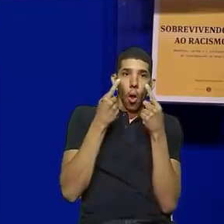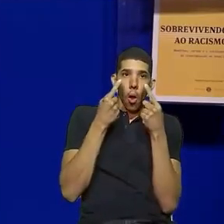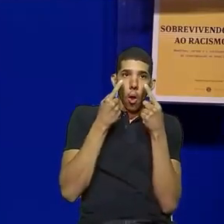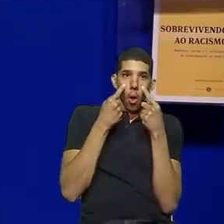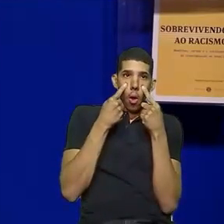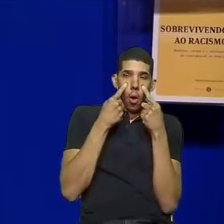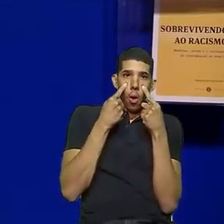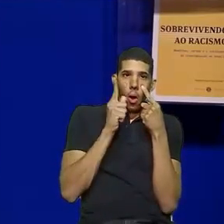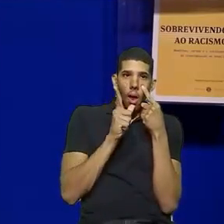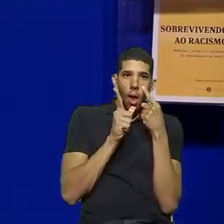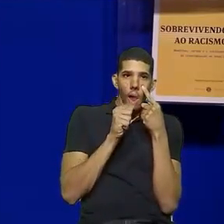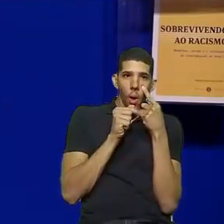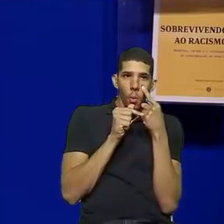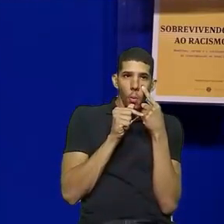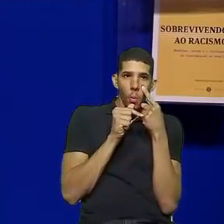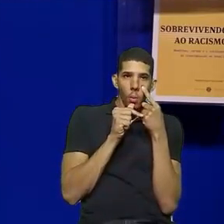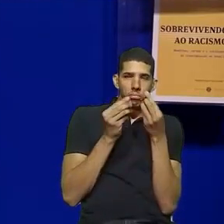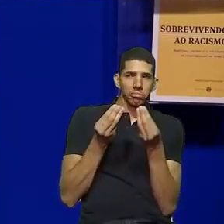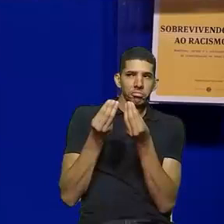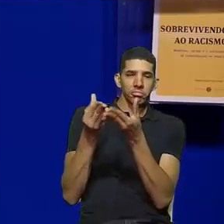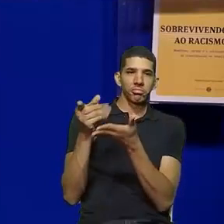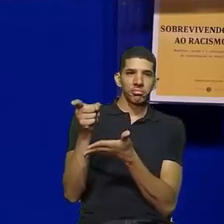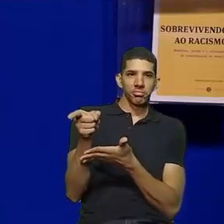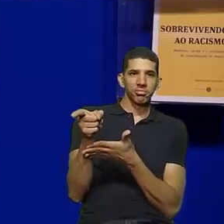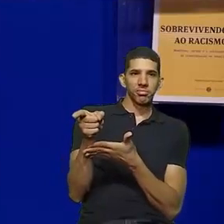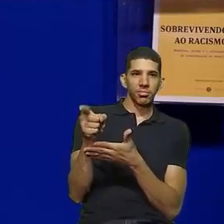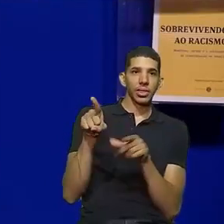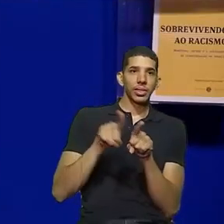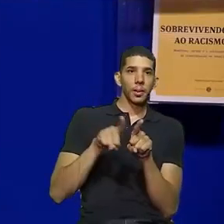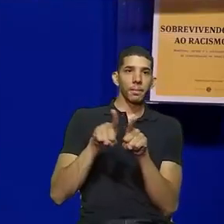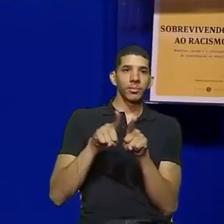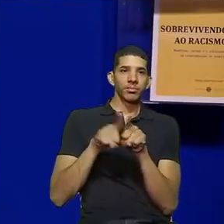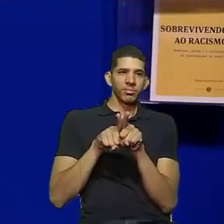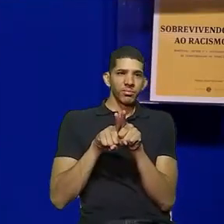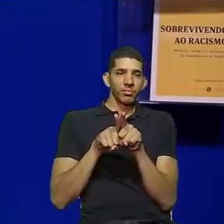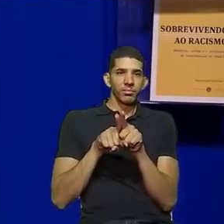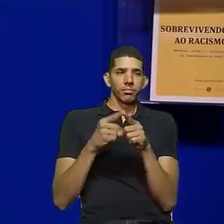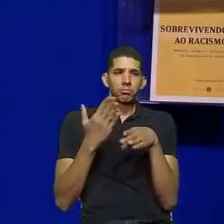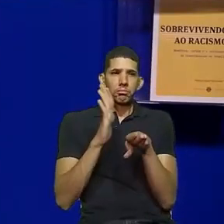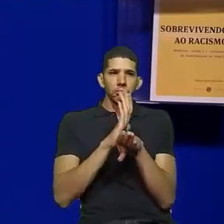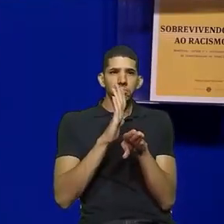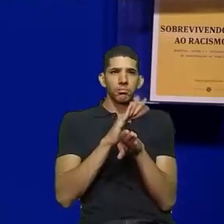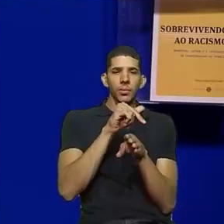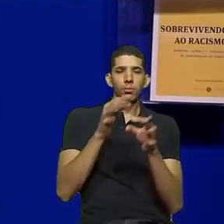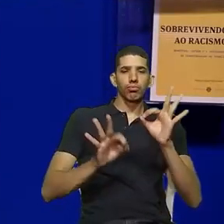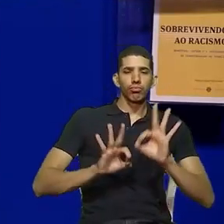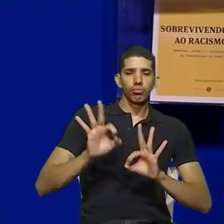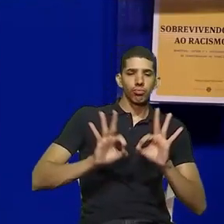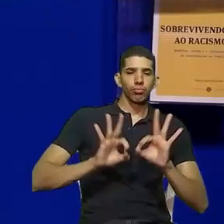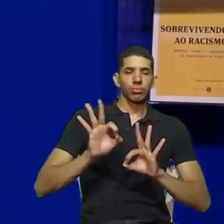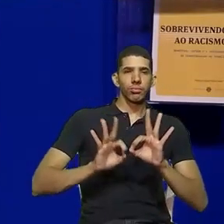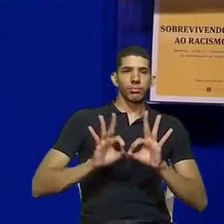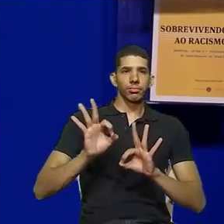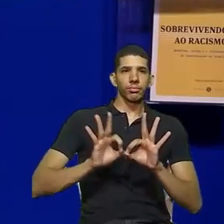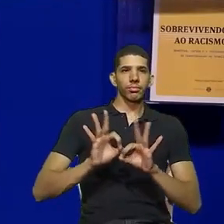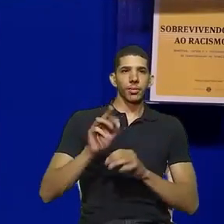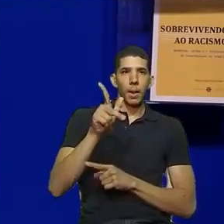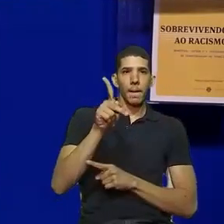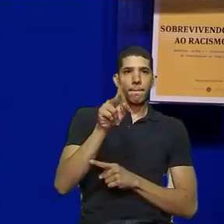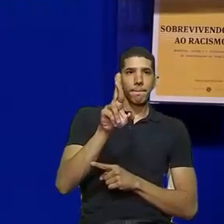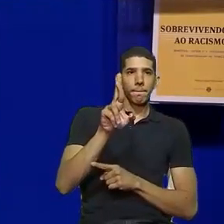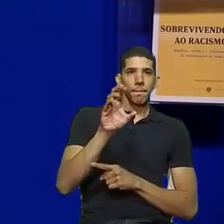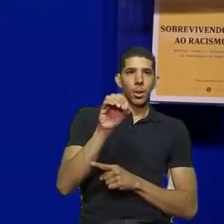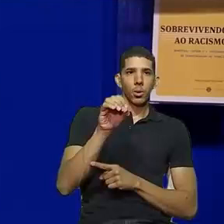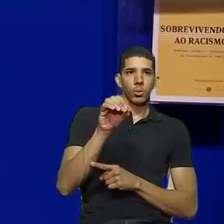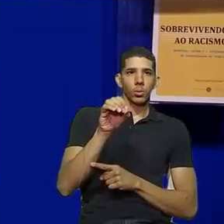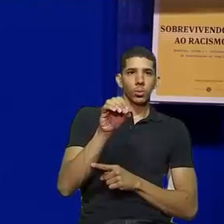leitora. A escritora e promotora de Justiça do Ministério Público da Bahia, a Lívia Santana, que está